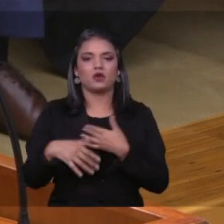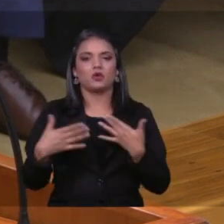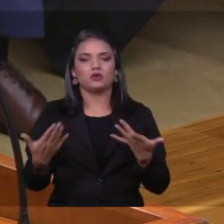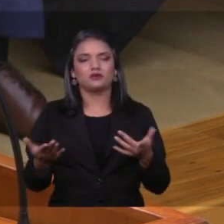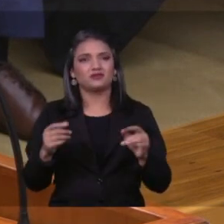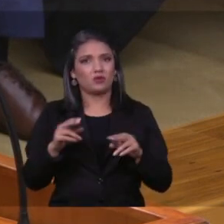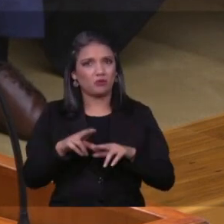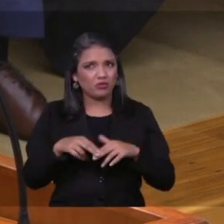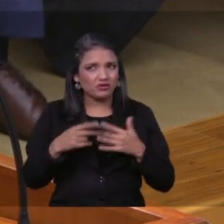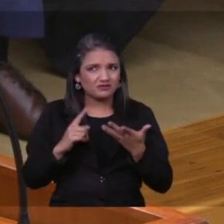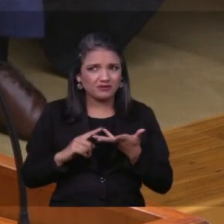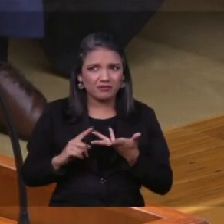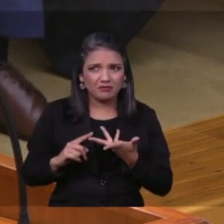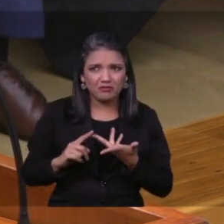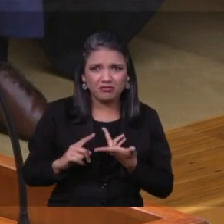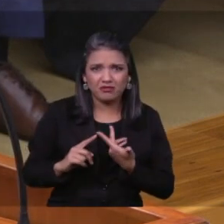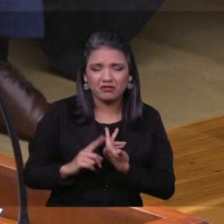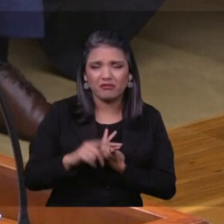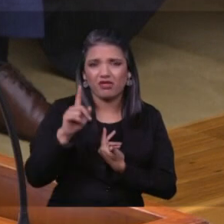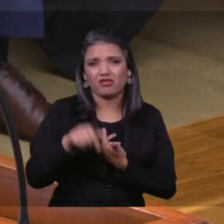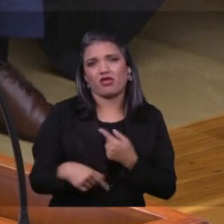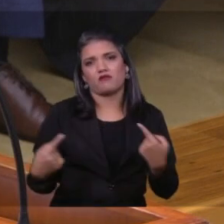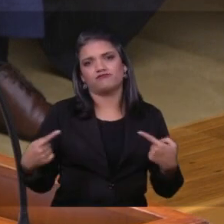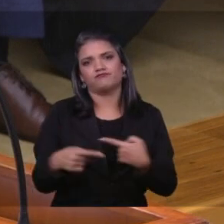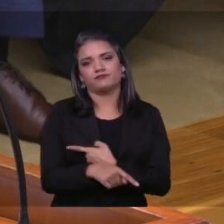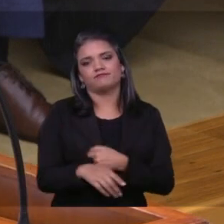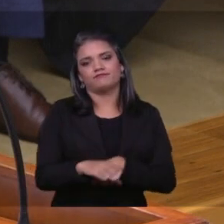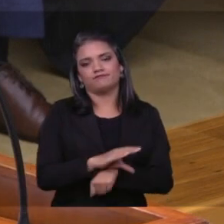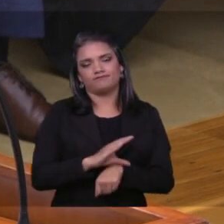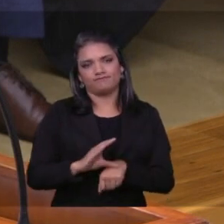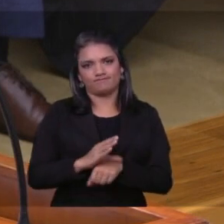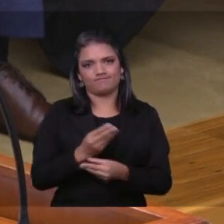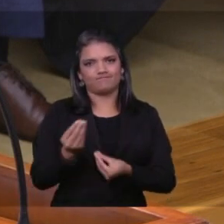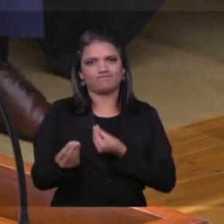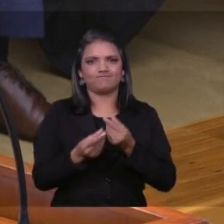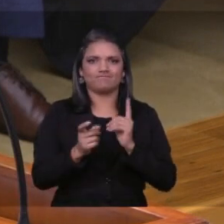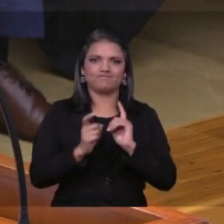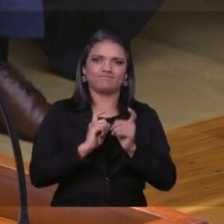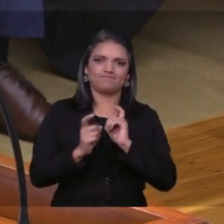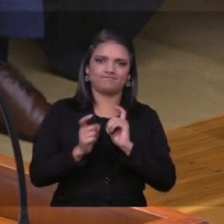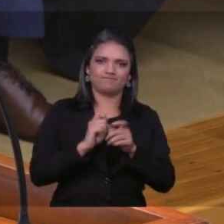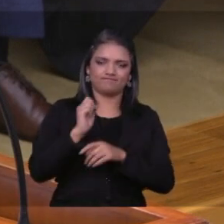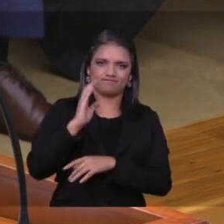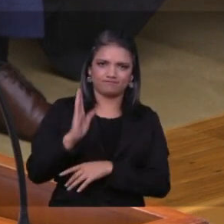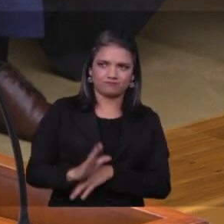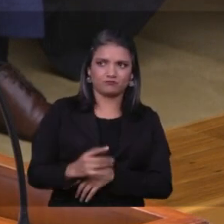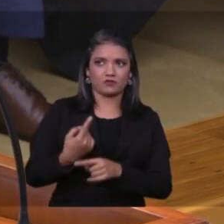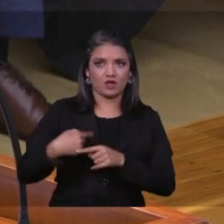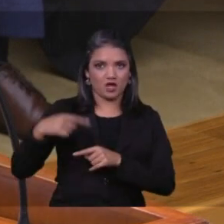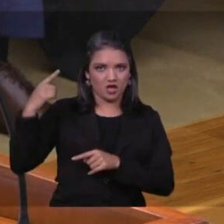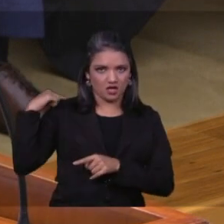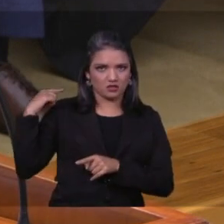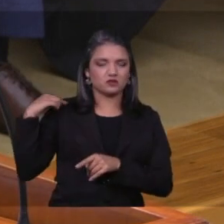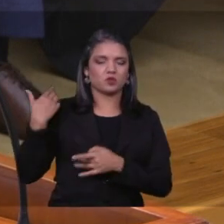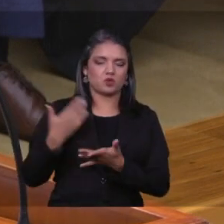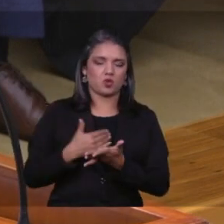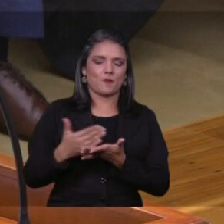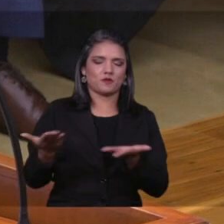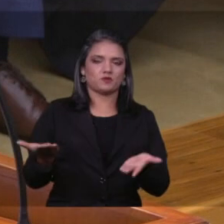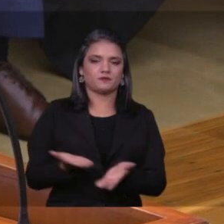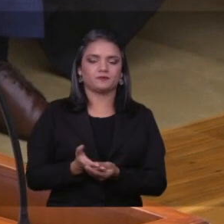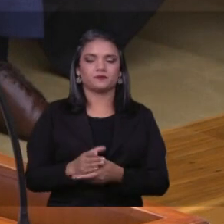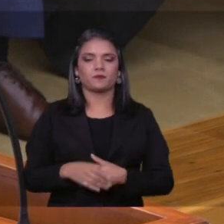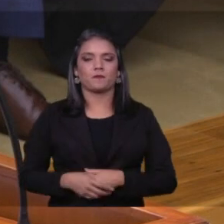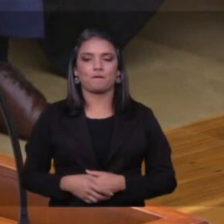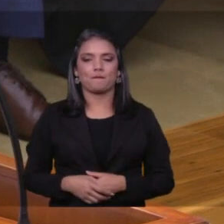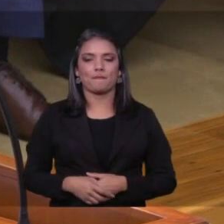estado de coisas inconstitucional da gestão Quem brasileira fala, Leandro Peixoto ambiental Medeiros, advogado. Do ajuizamento das ações. Inicialmente, senhora ministra,